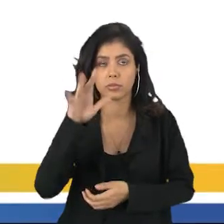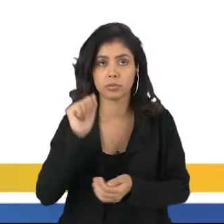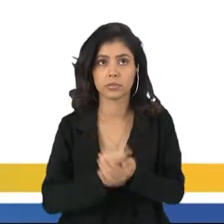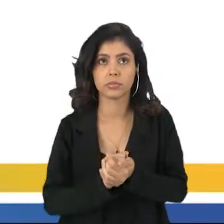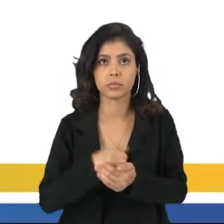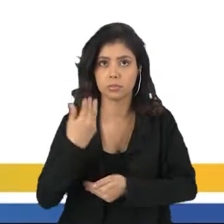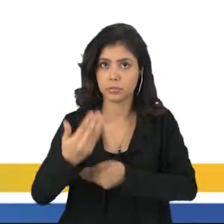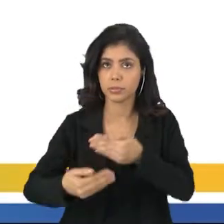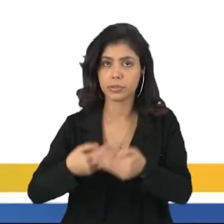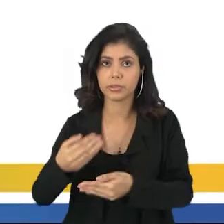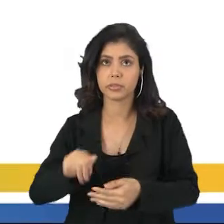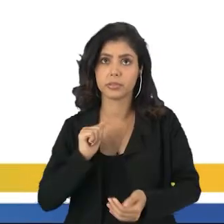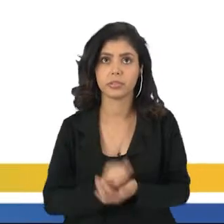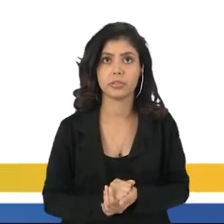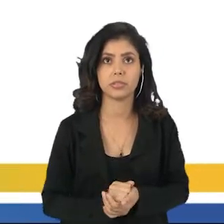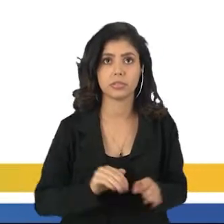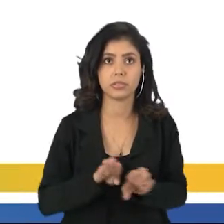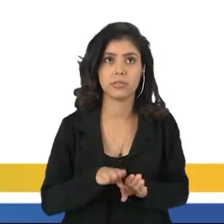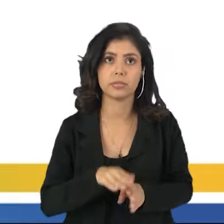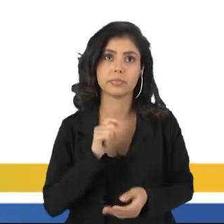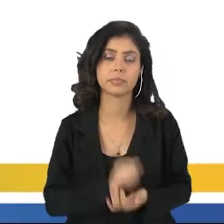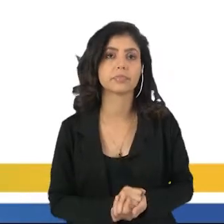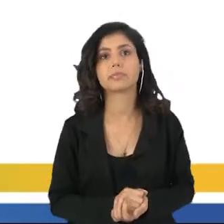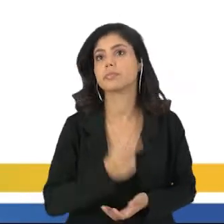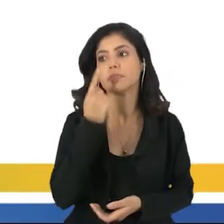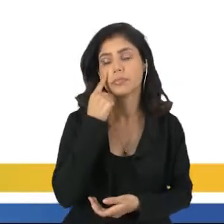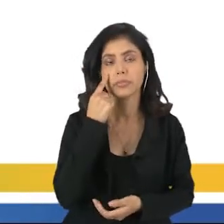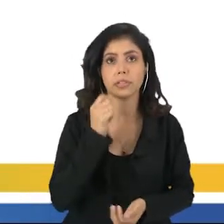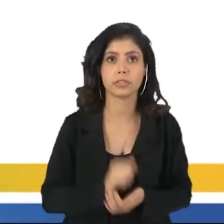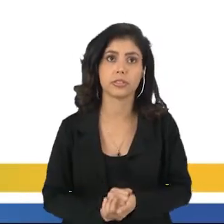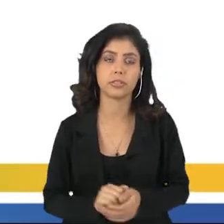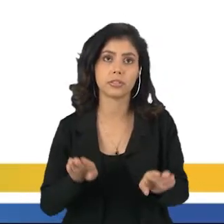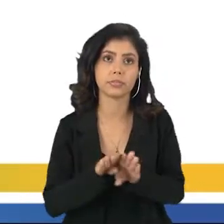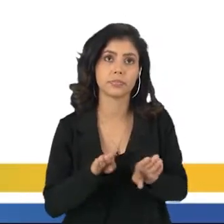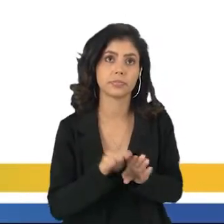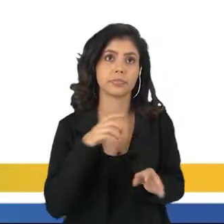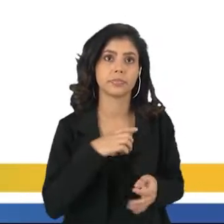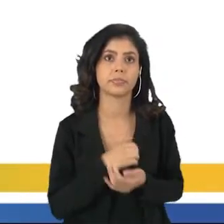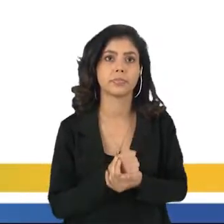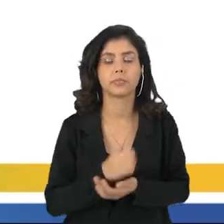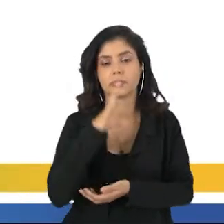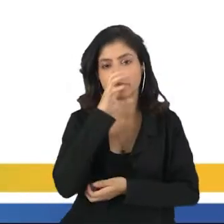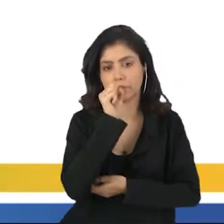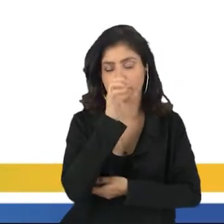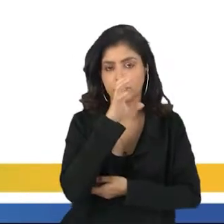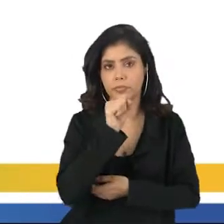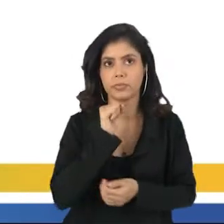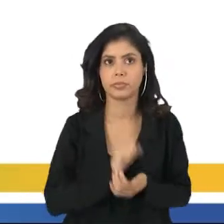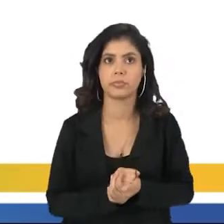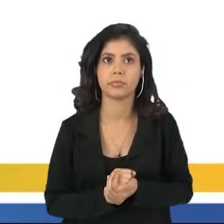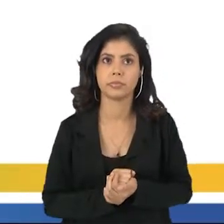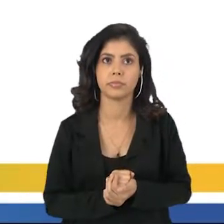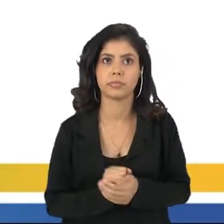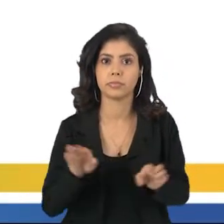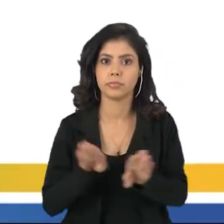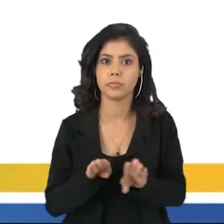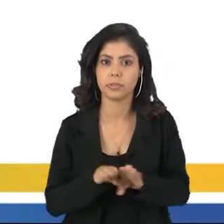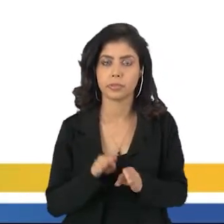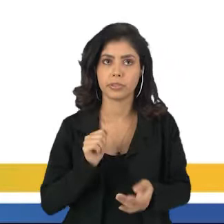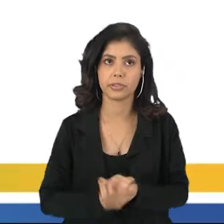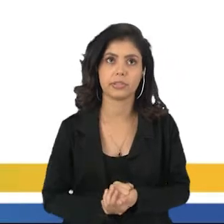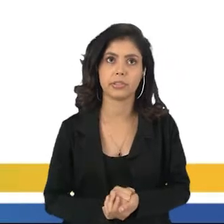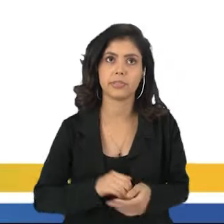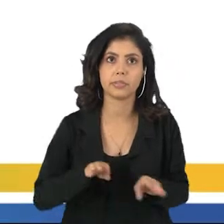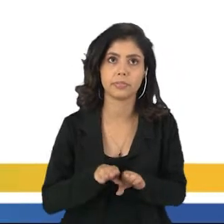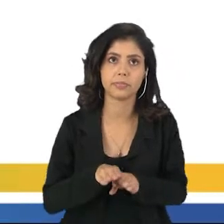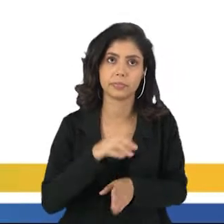ou Desenvolvido. Acompanha comigo. É exatamente esses países em laranja. Todos eles fazem parte da Europa Ocidental